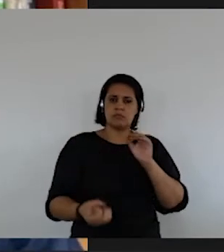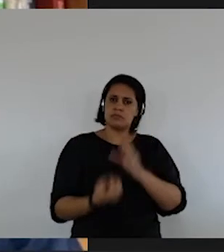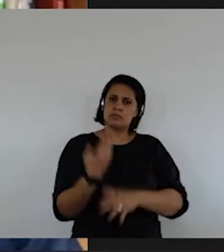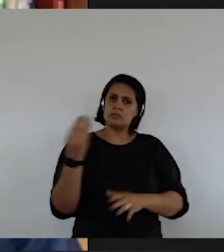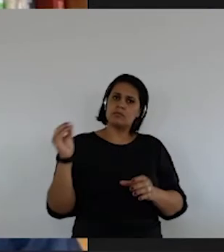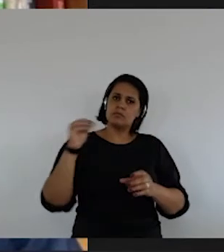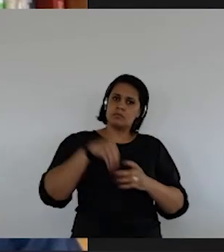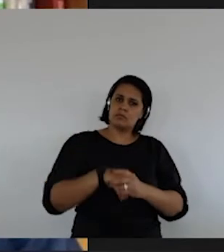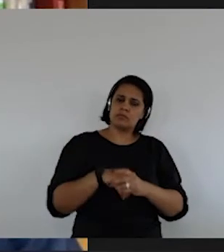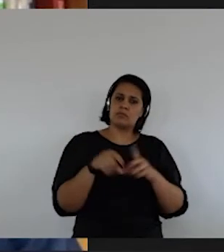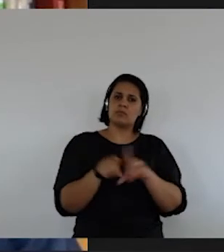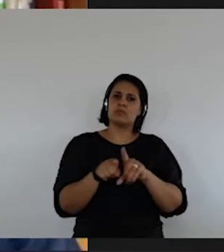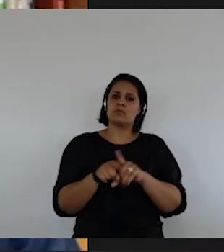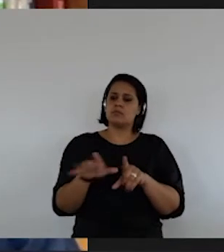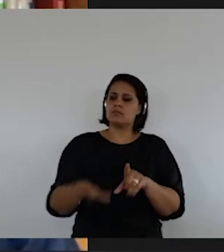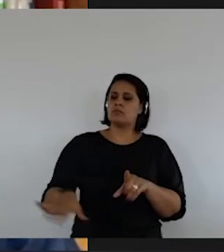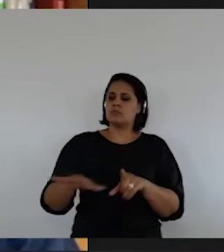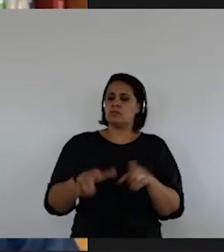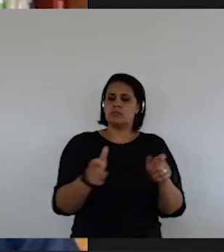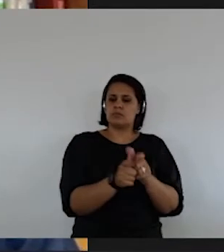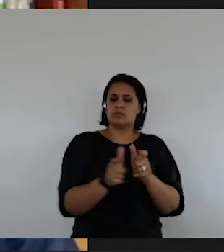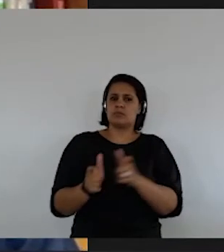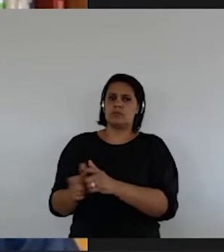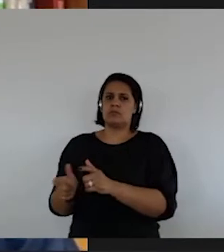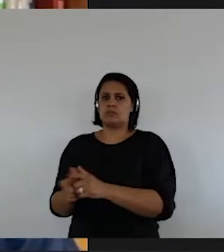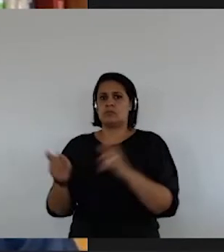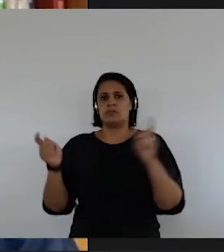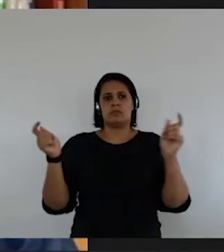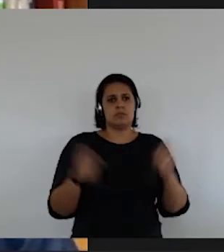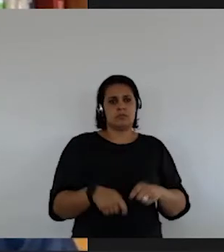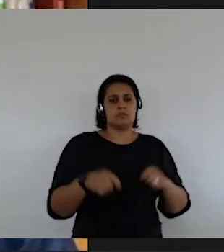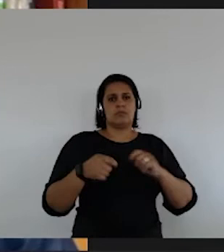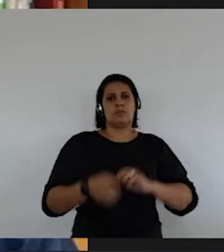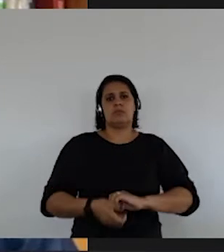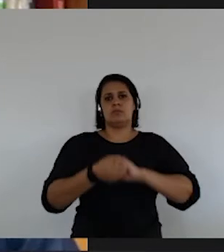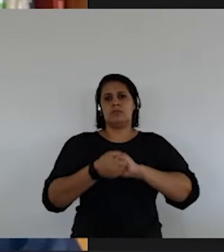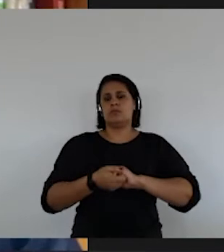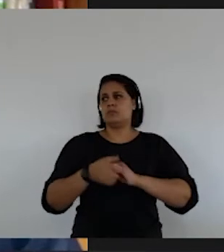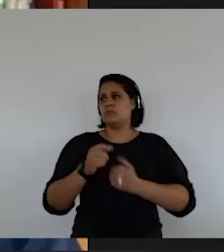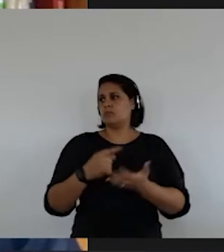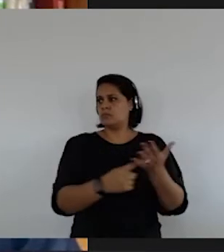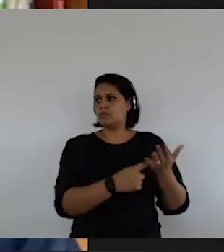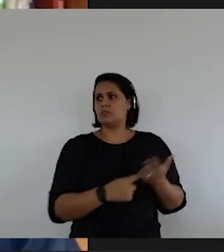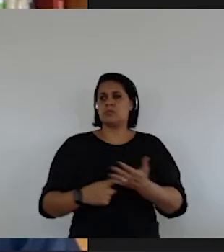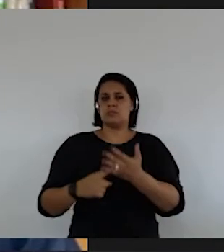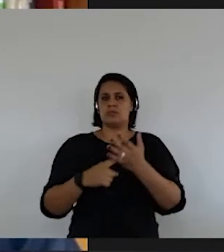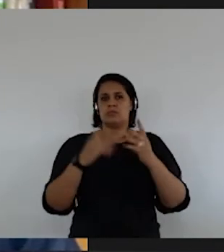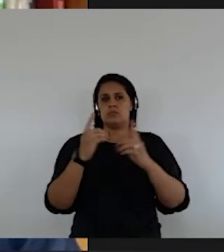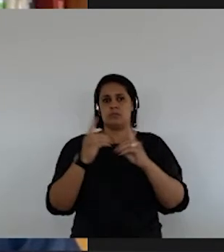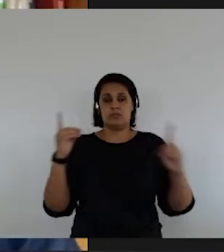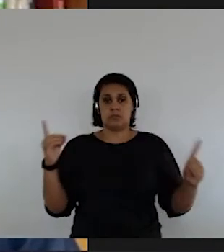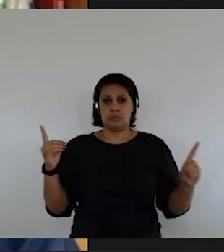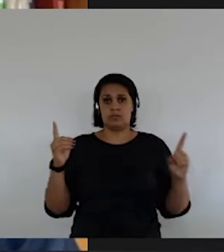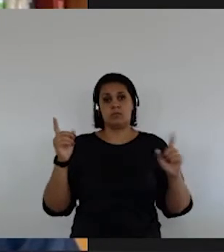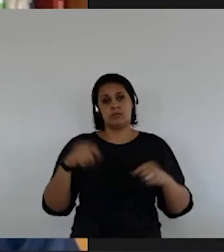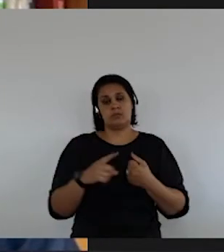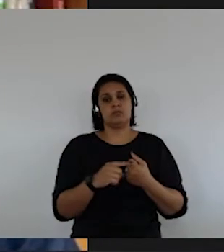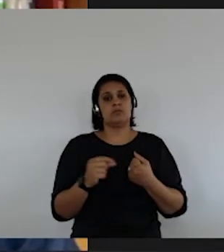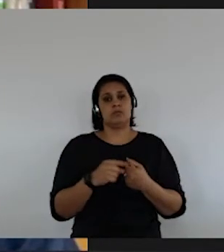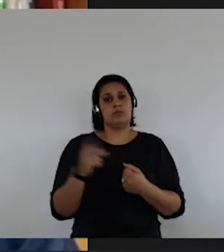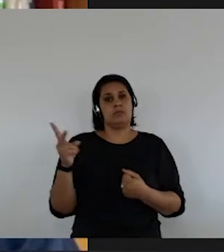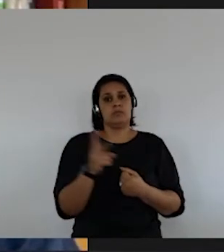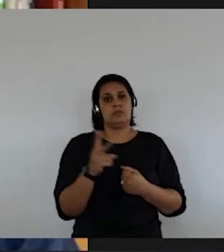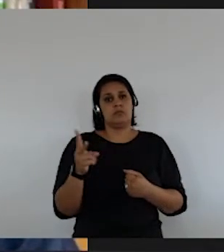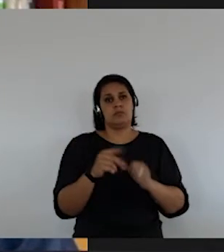âmbito das demandas de menor complexidade, a possibilidade de conciliação da via remota. E aqui vale mencionar o artigo 22,